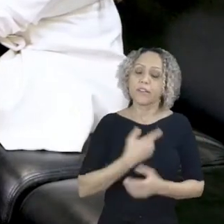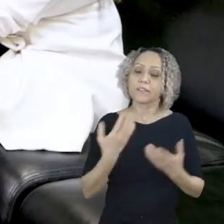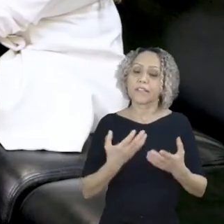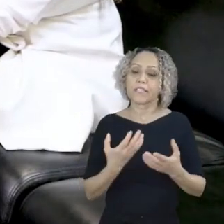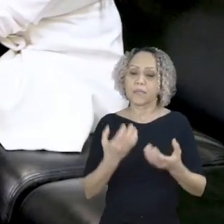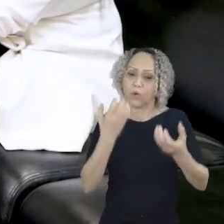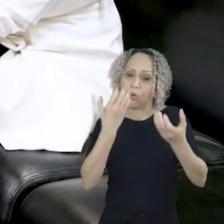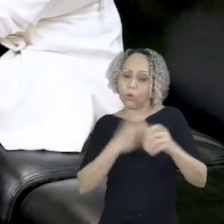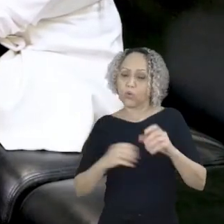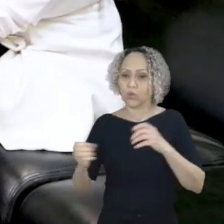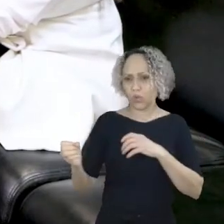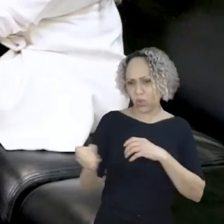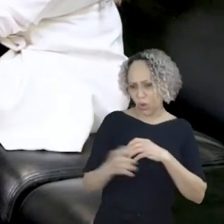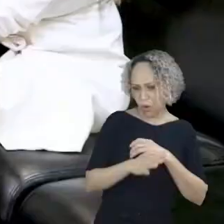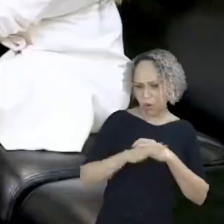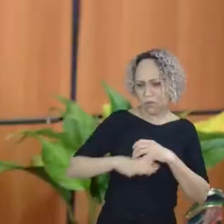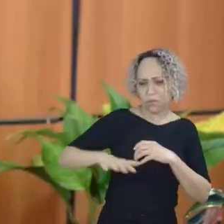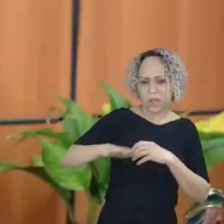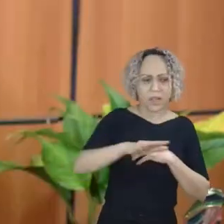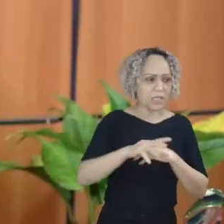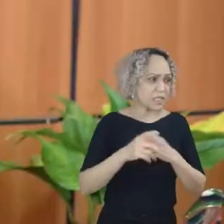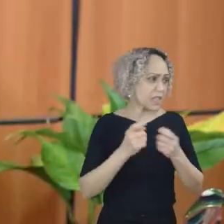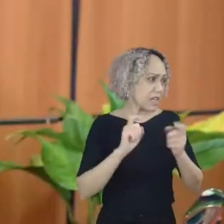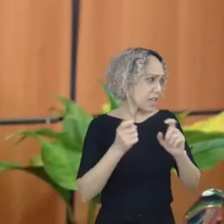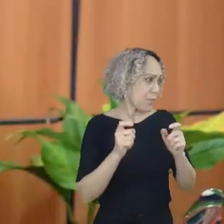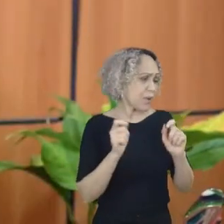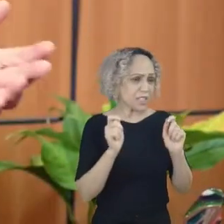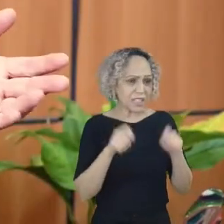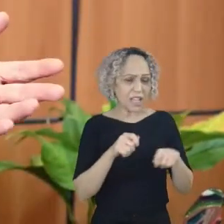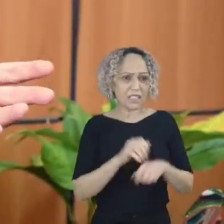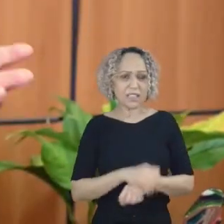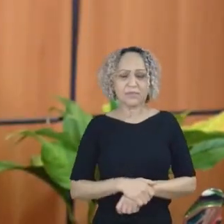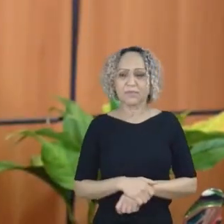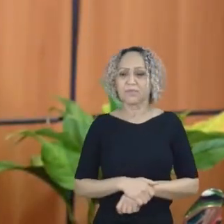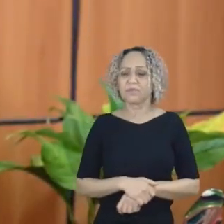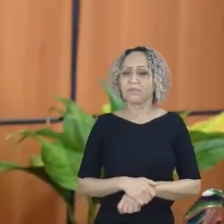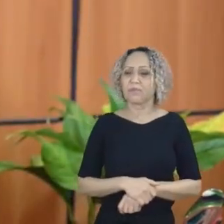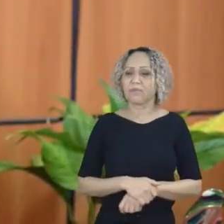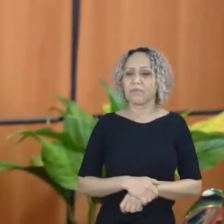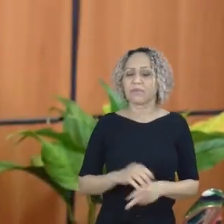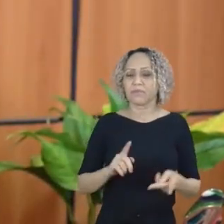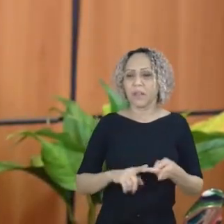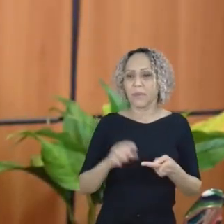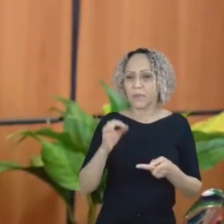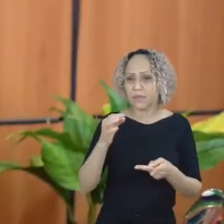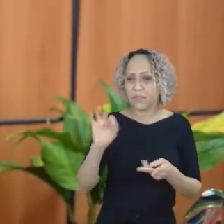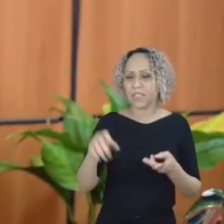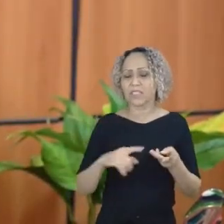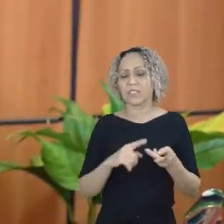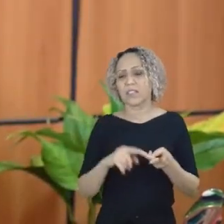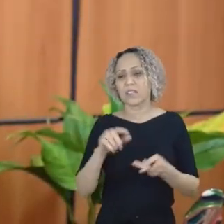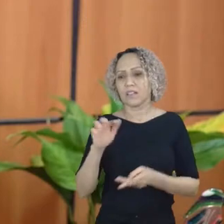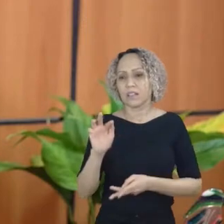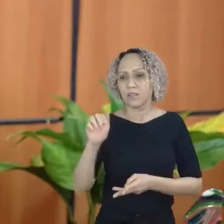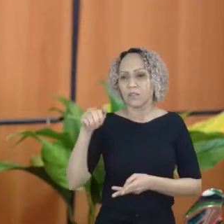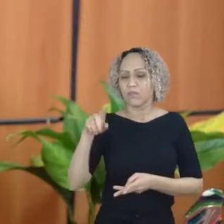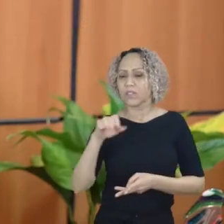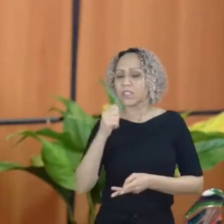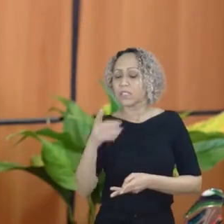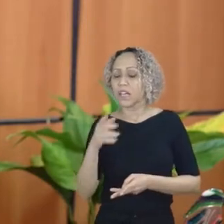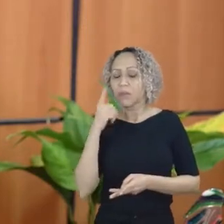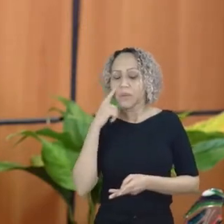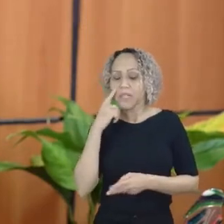concursos para o setor administrativo, para a Fundação, que também, a Fundacentro também tem a tarefa de olhar o mercado de